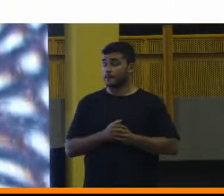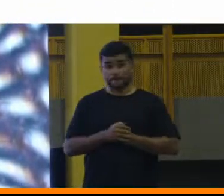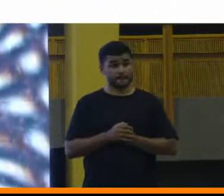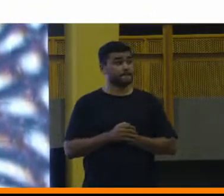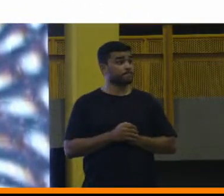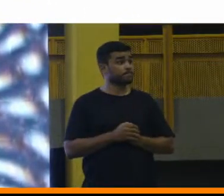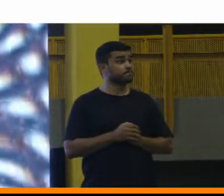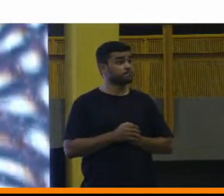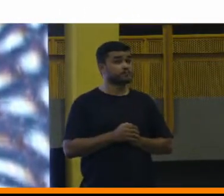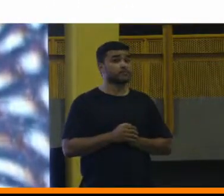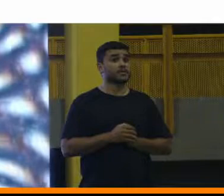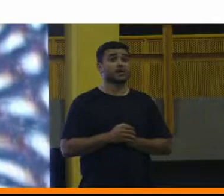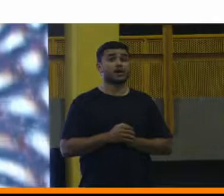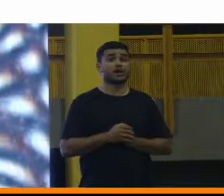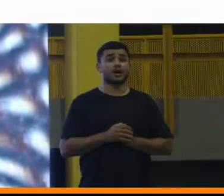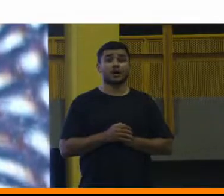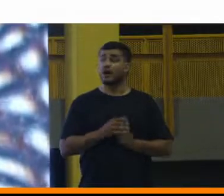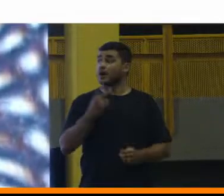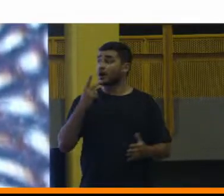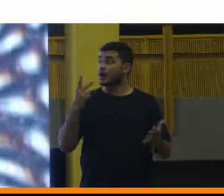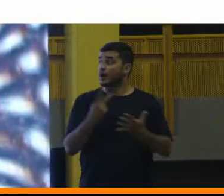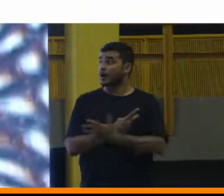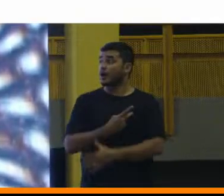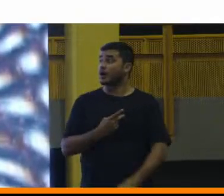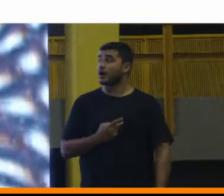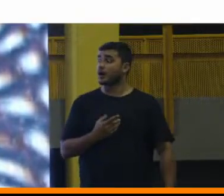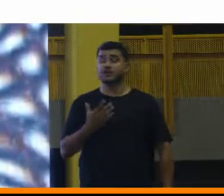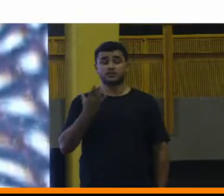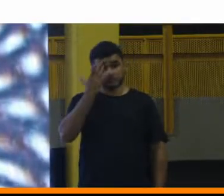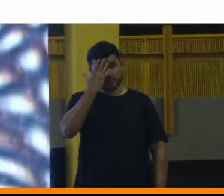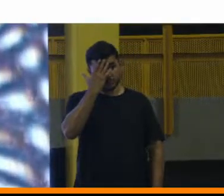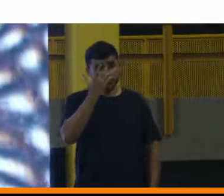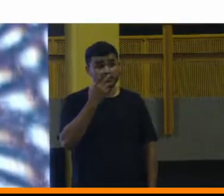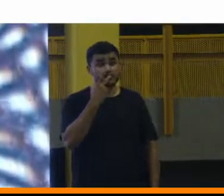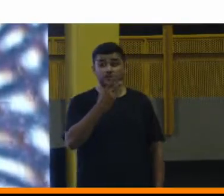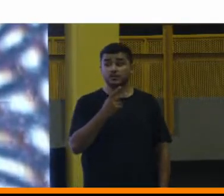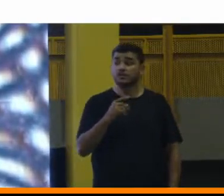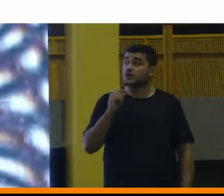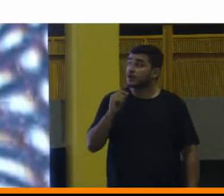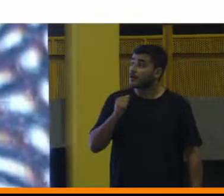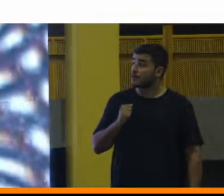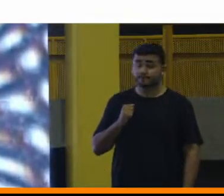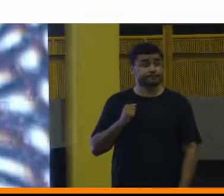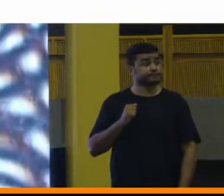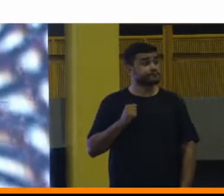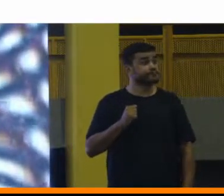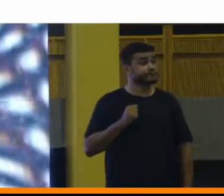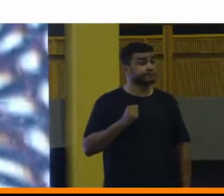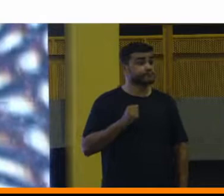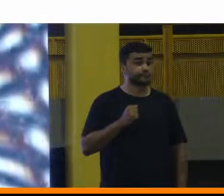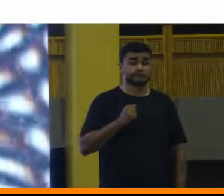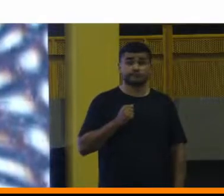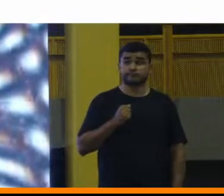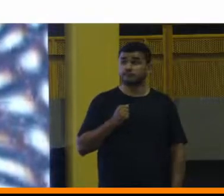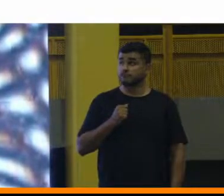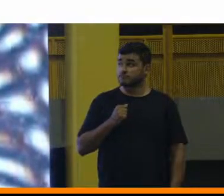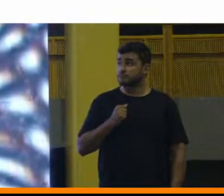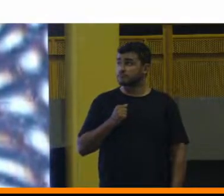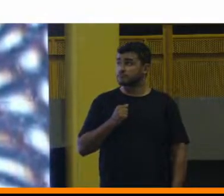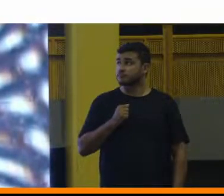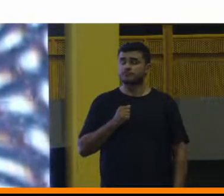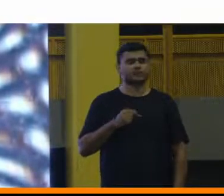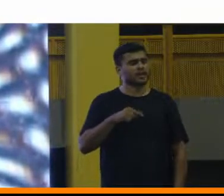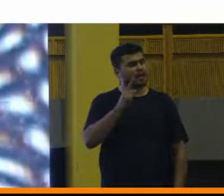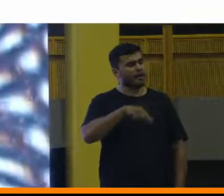aula gosta de corrida e falou para ela assistir. Cheguei um belo dia